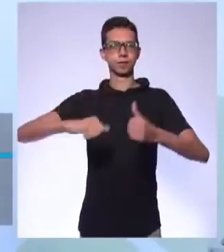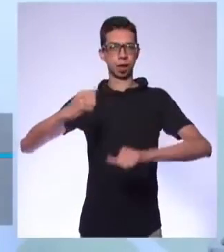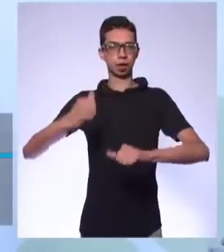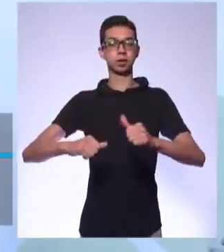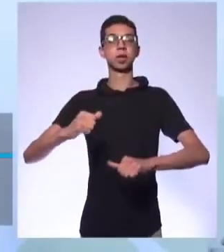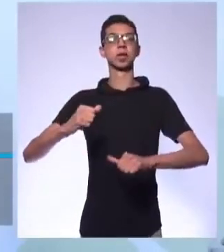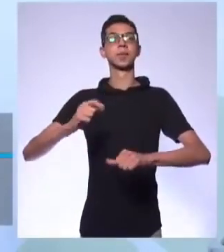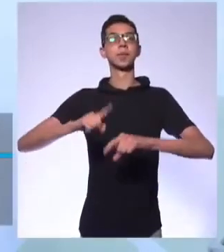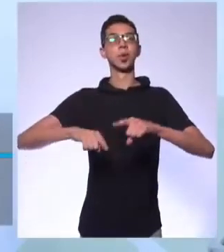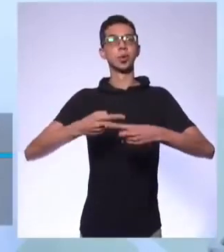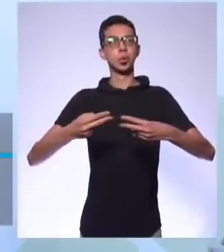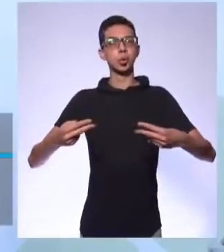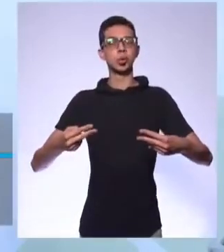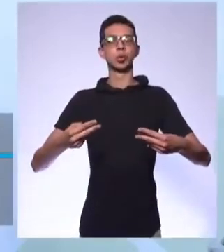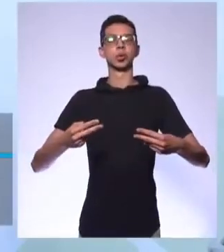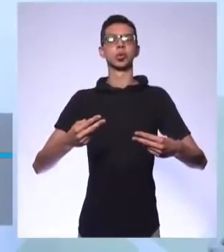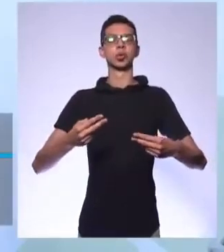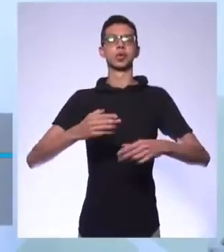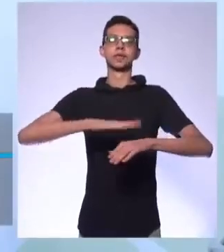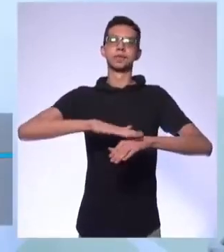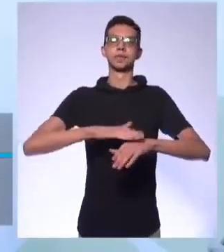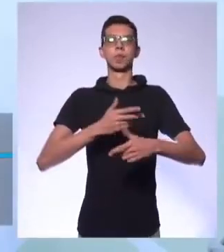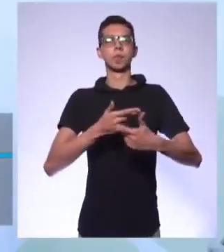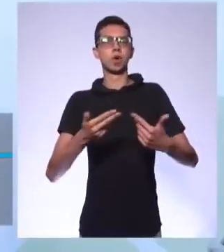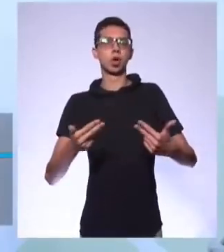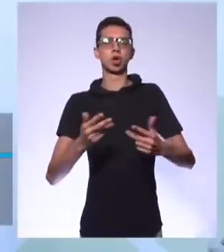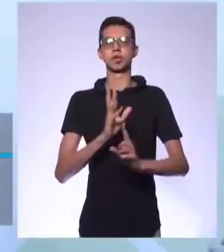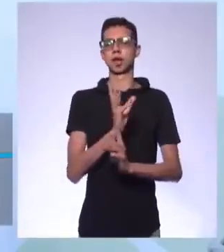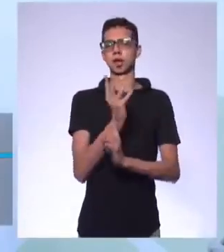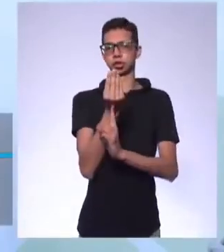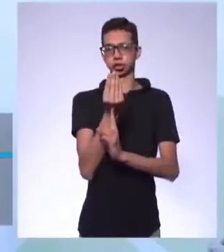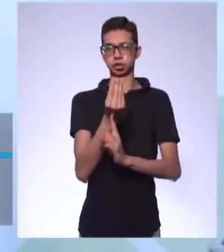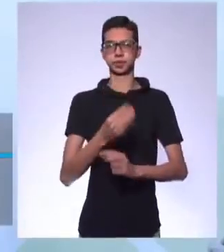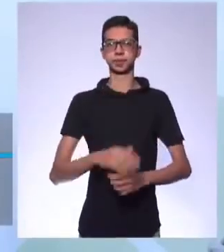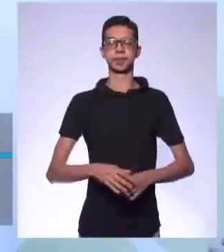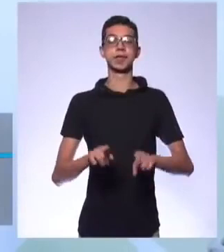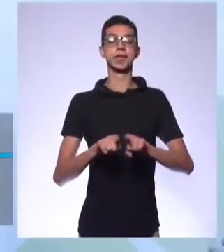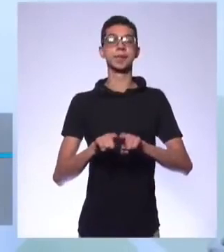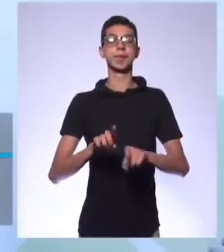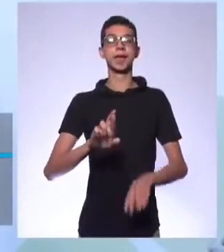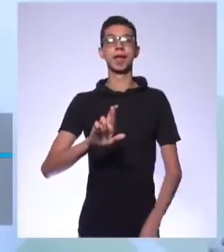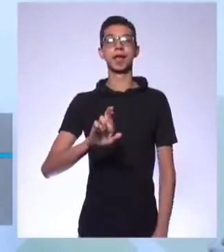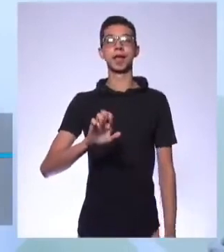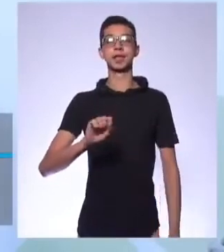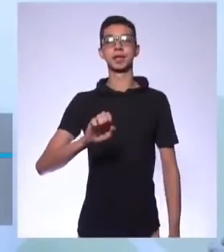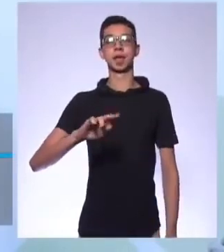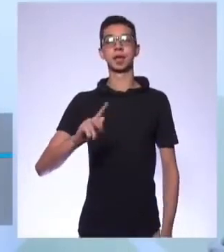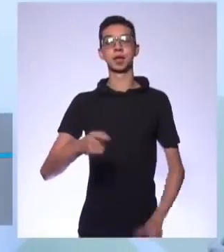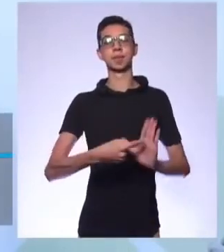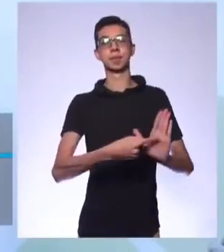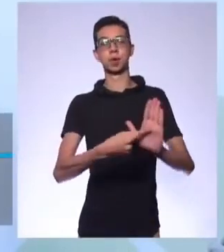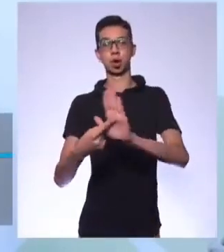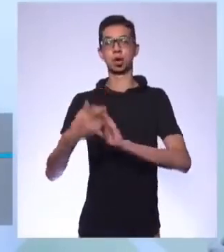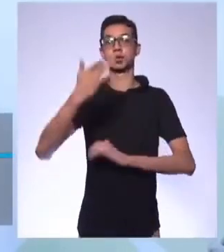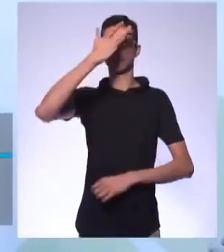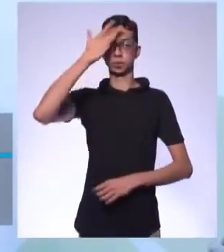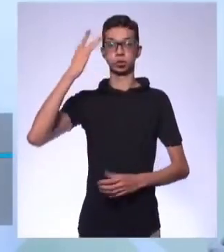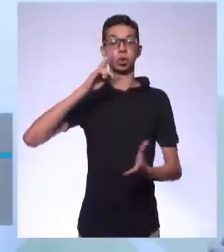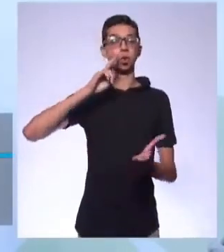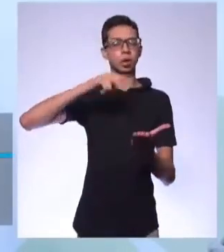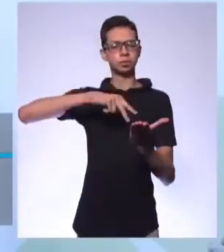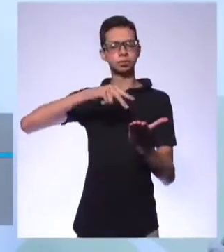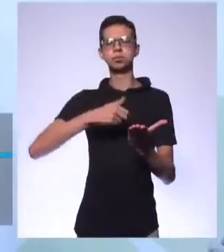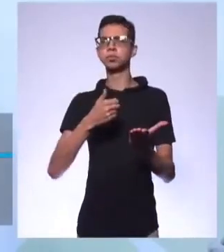o resultado de um trabalho artístico. E a resenha ela serve aí para mostrar para o leitor se vale a pena, se não